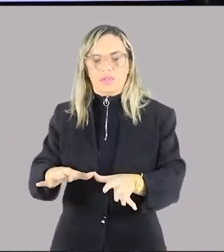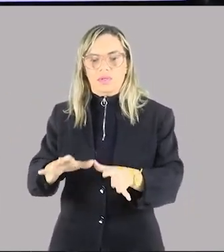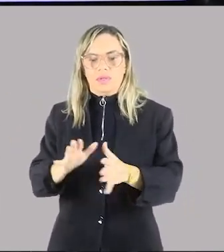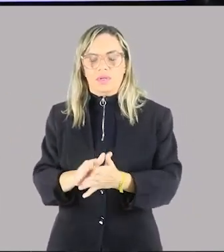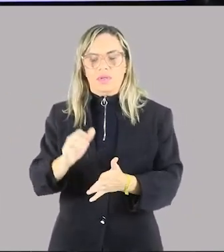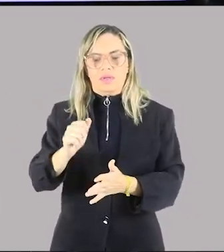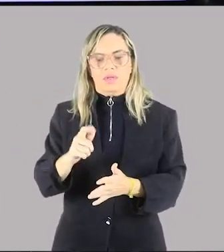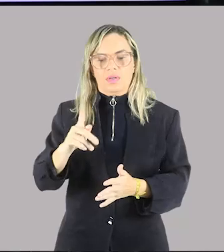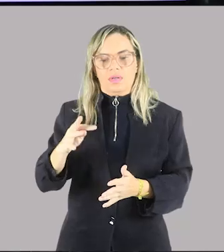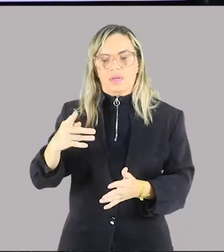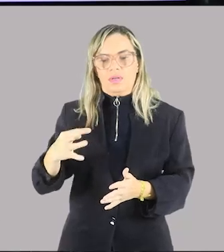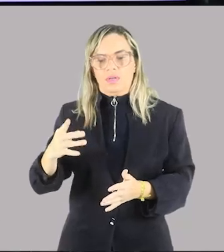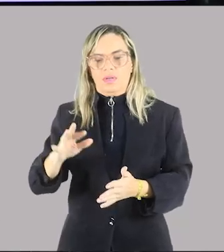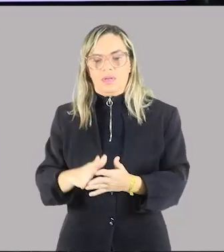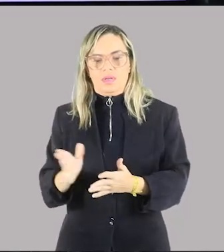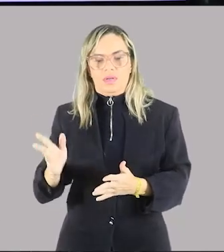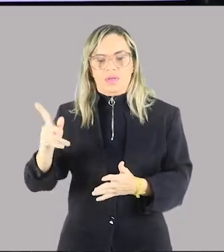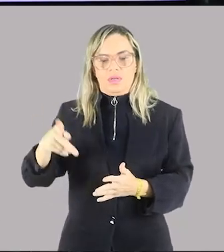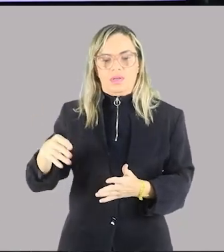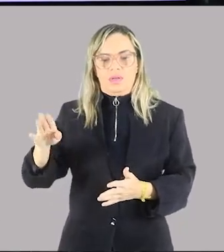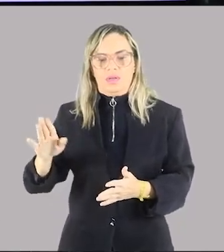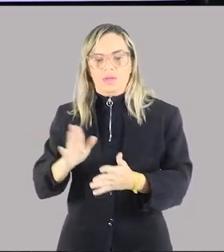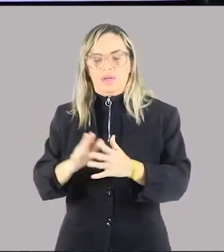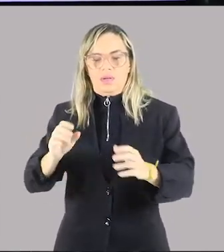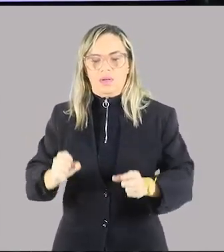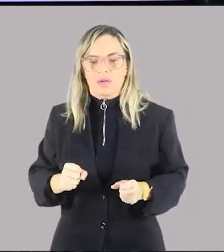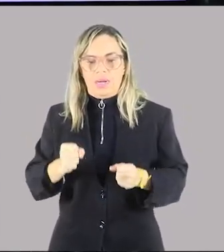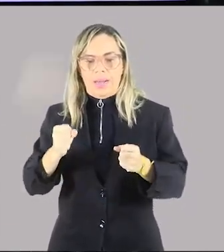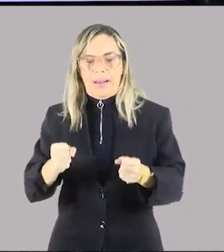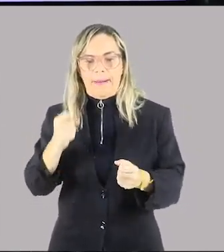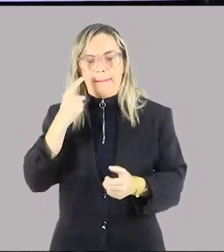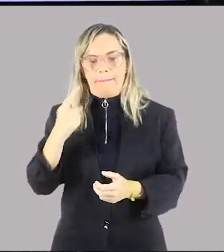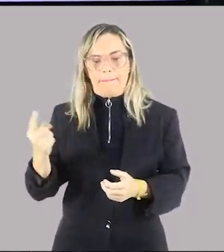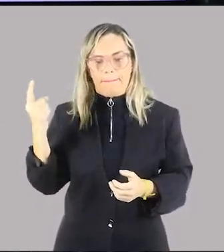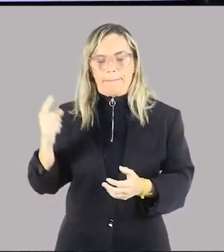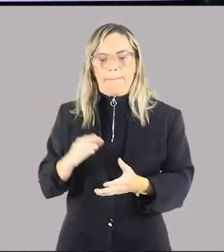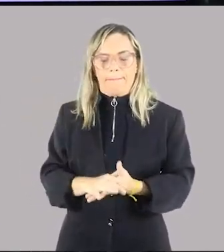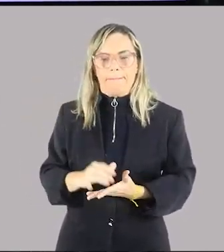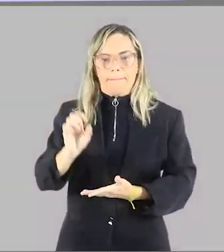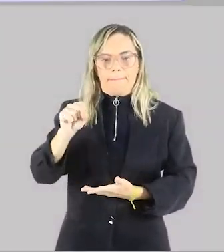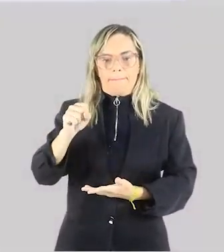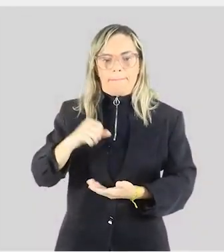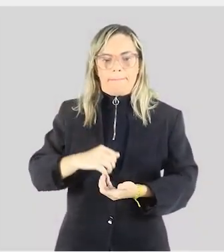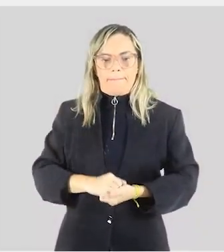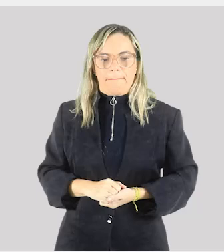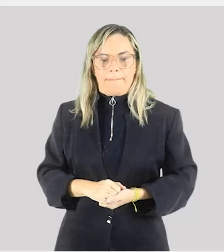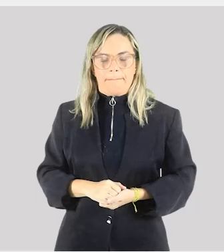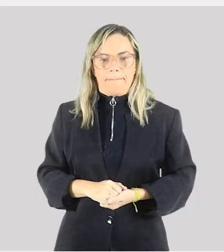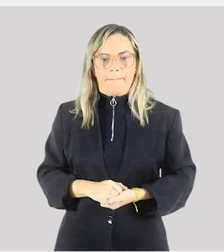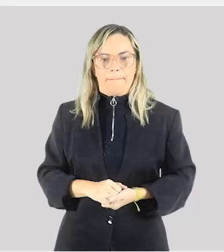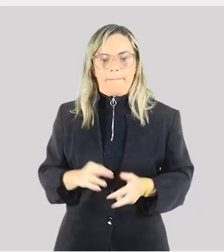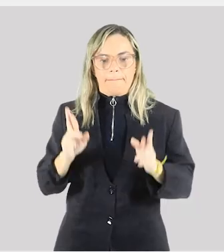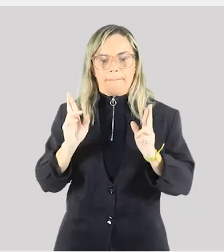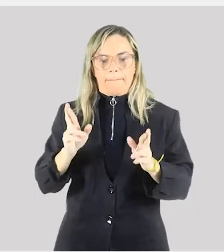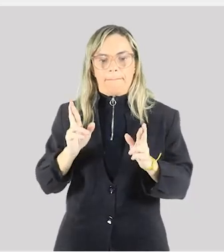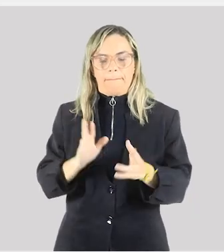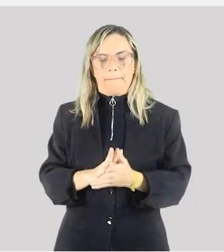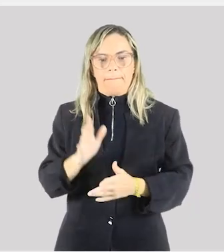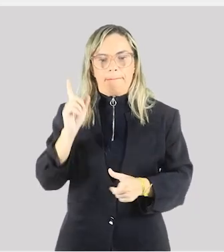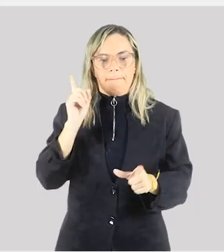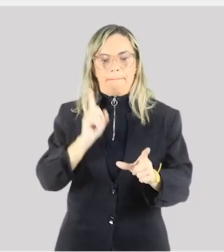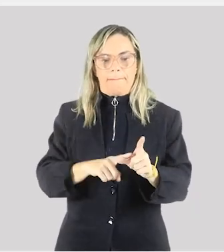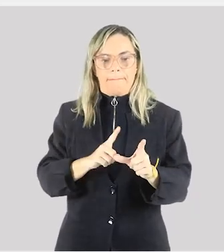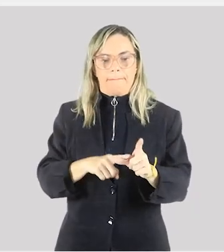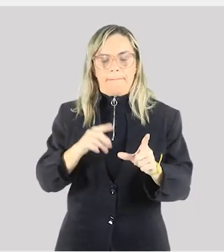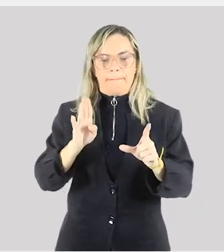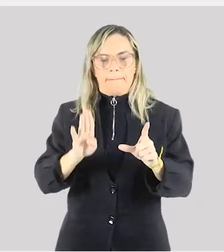públicos. Então, essa questão está incorreta, porque eles podem sim ser considerados, beleza? É isto. Espero, portanto, a letra B